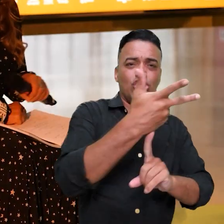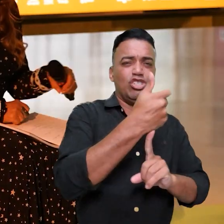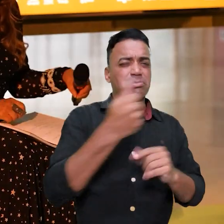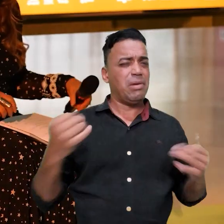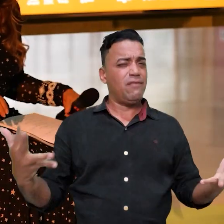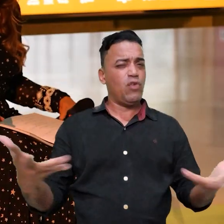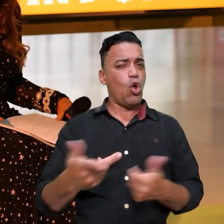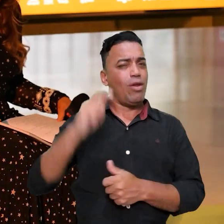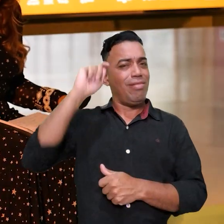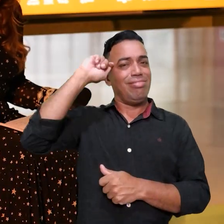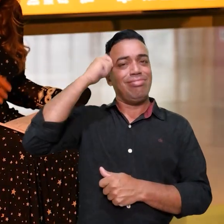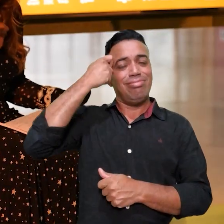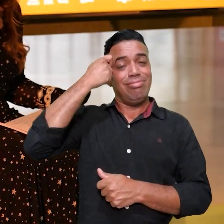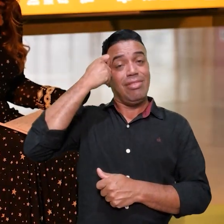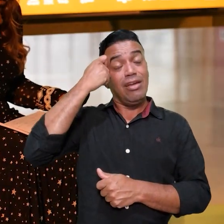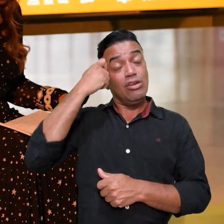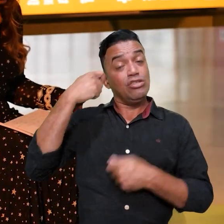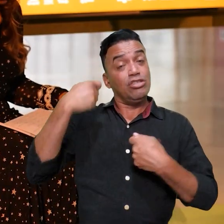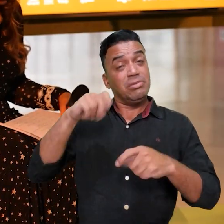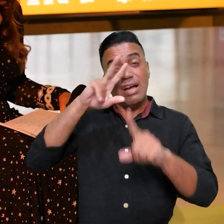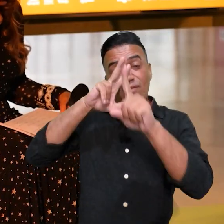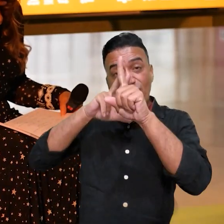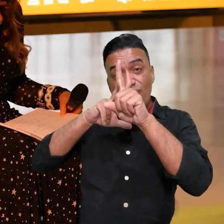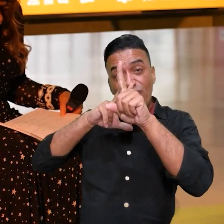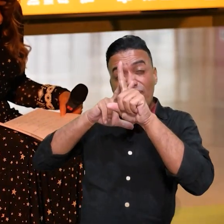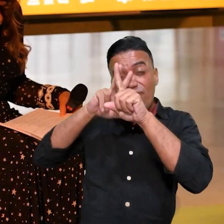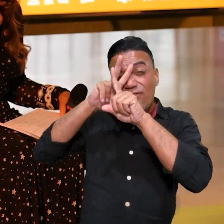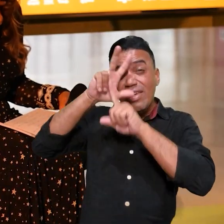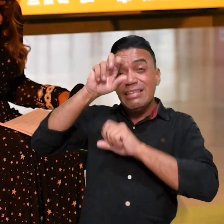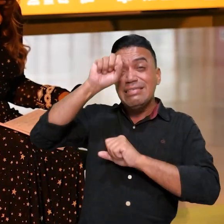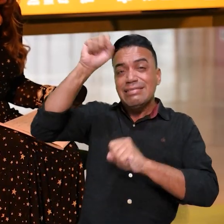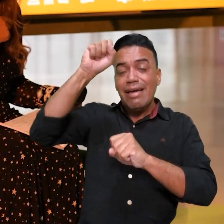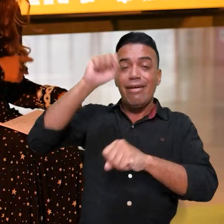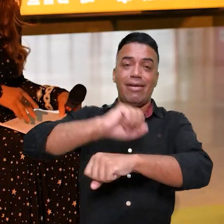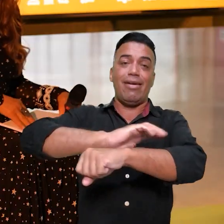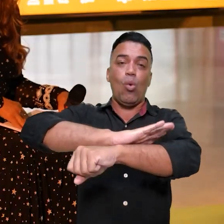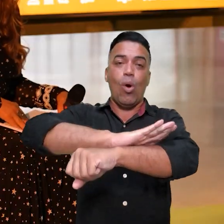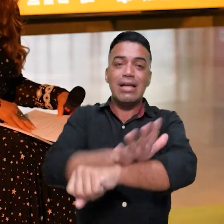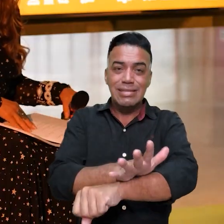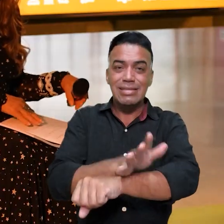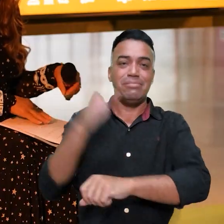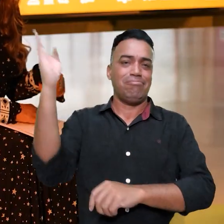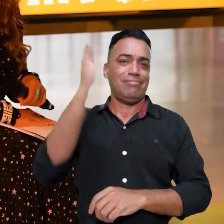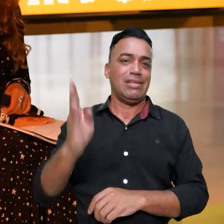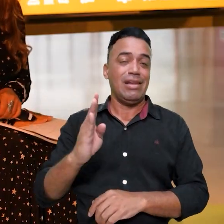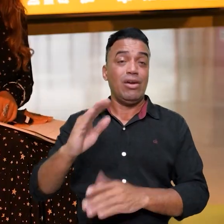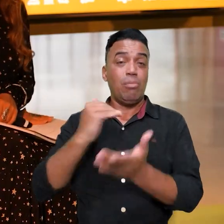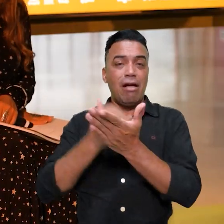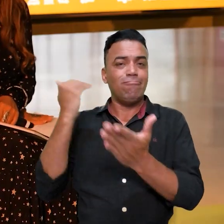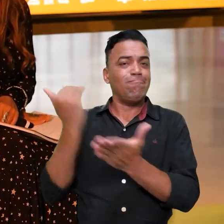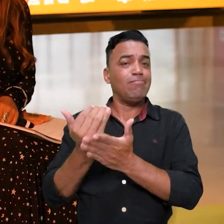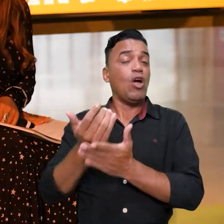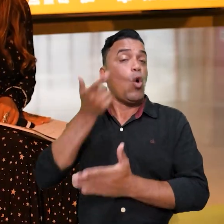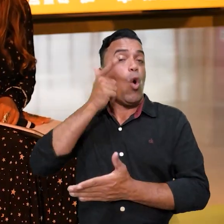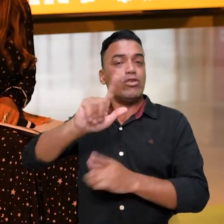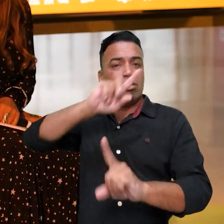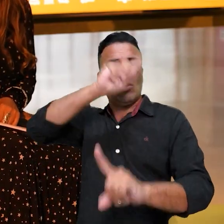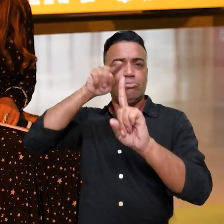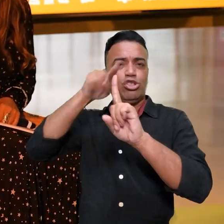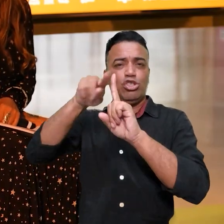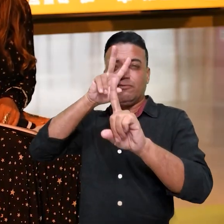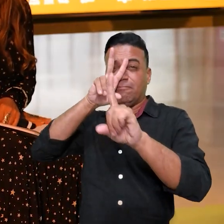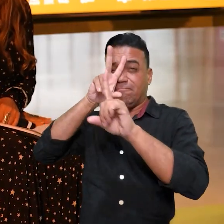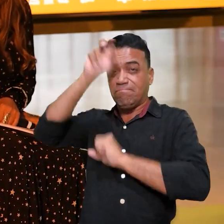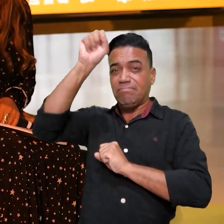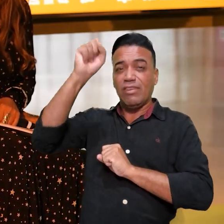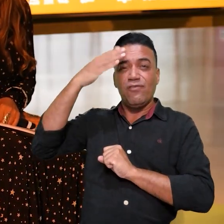negros, que tiveram que vencer o racismo brasileiro para chegar, né, aonde conseguiram chegar.